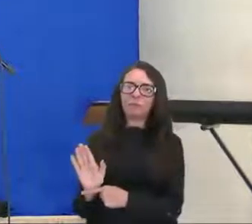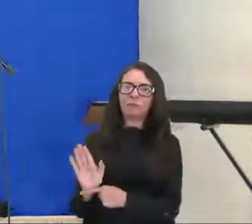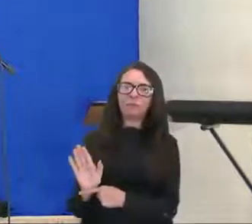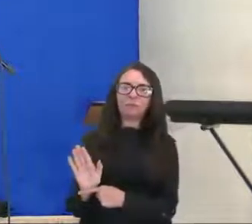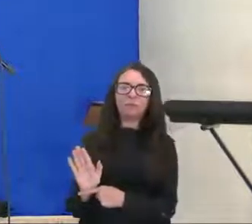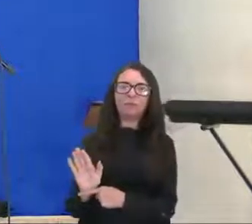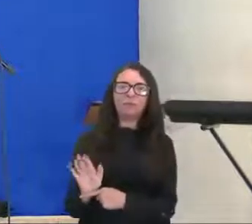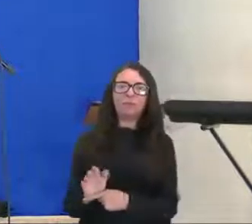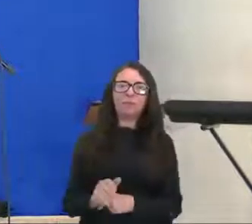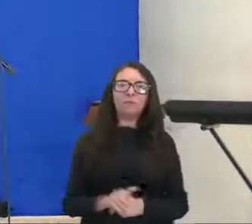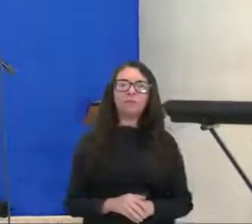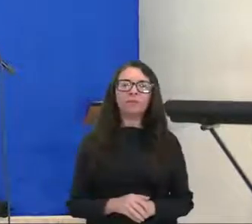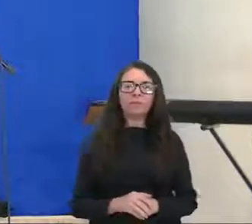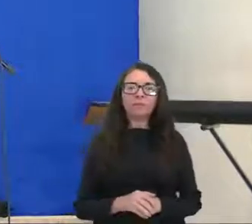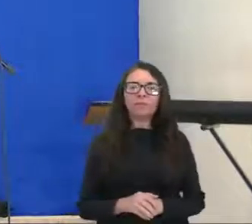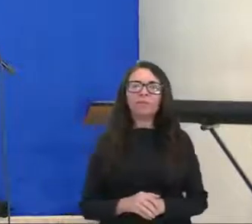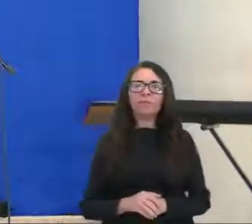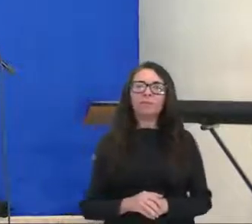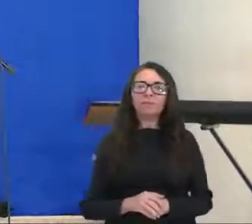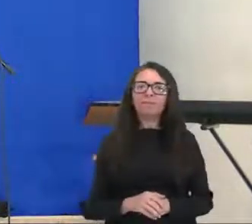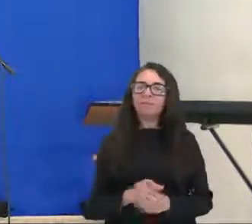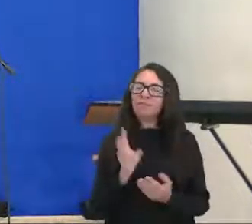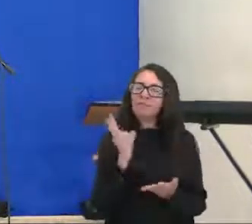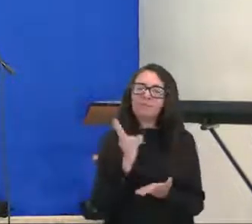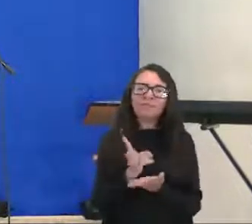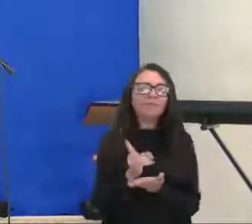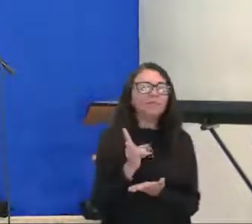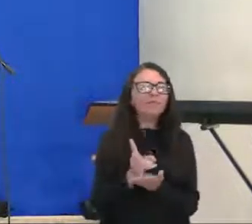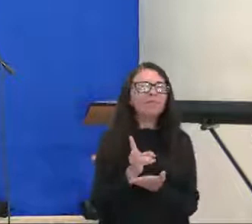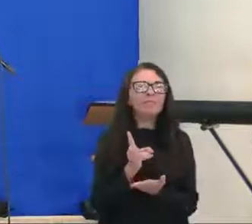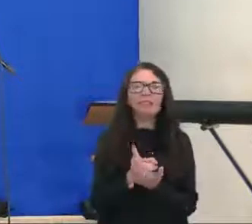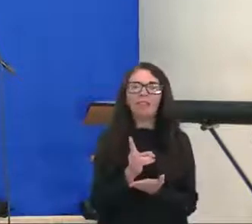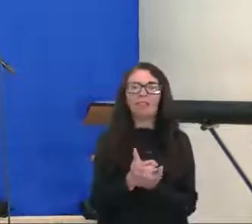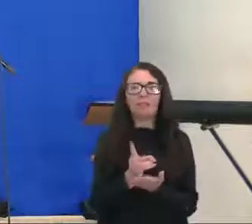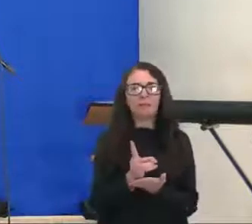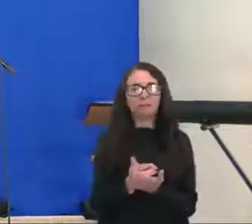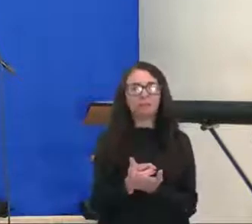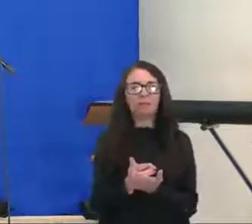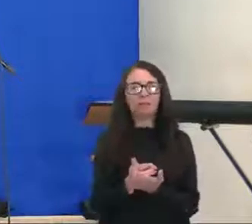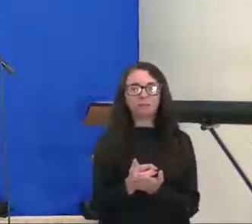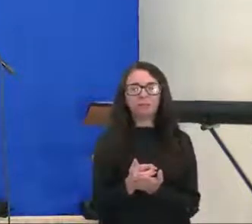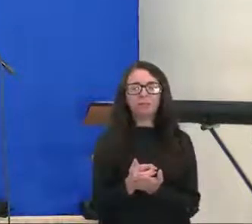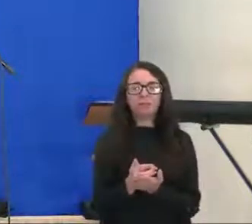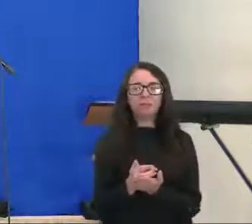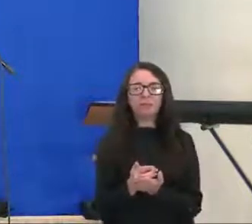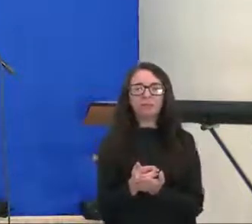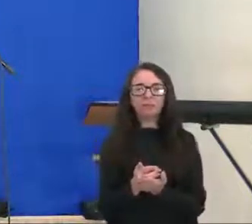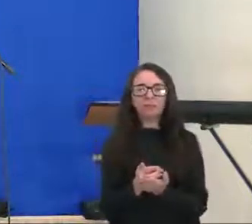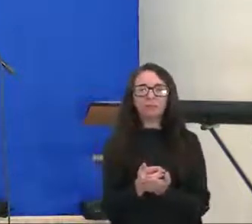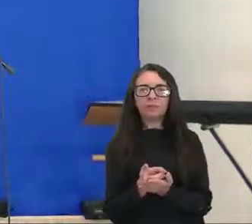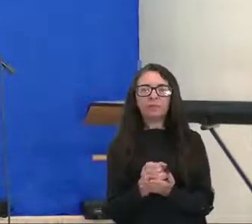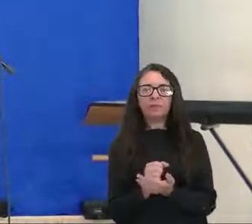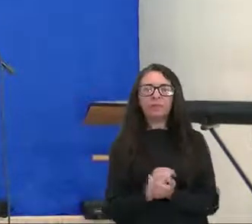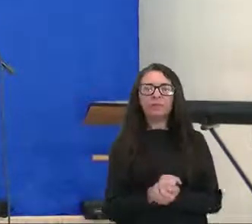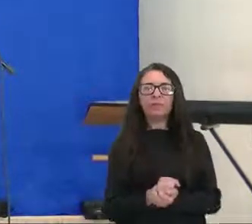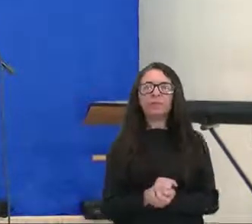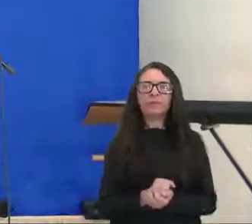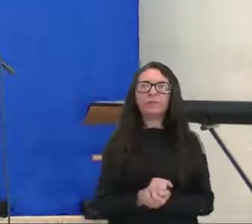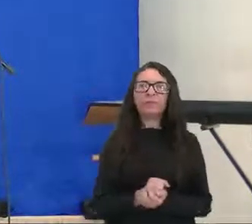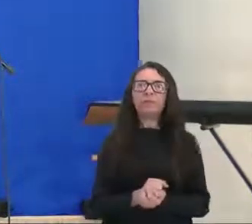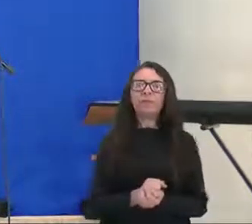precisamos ter a ajuda daquele que pode todas as coisas, do Espírito Santo. Então nós